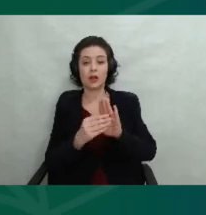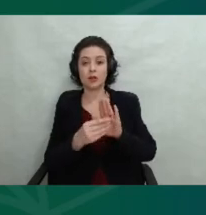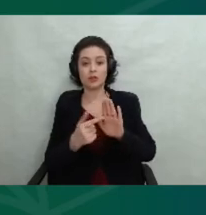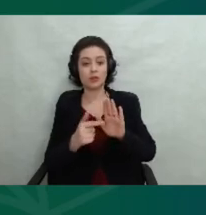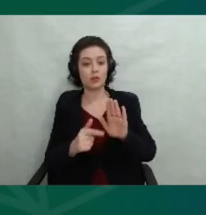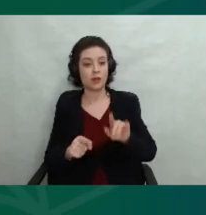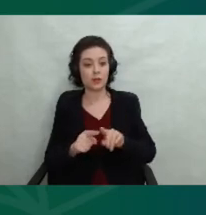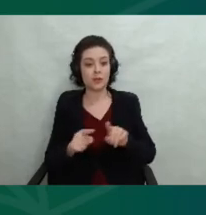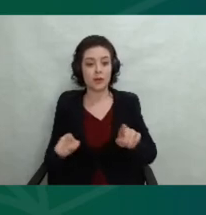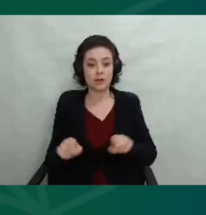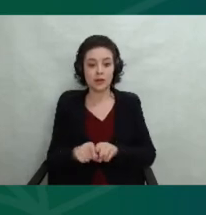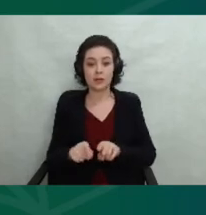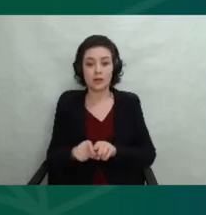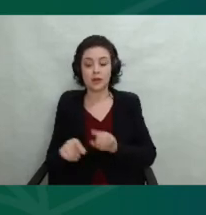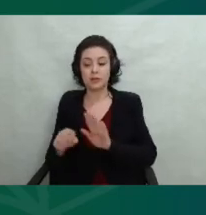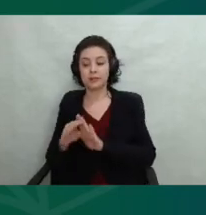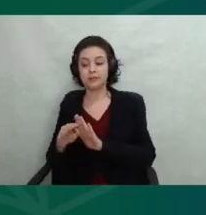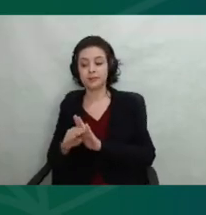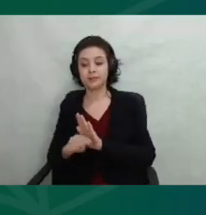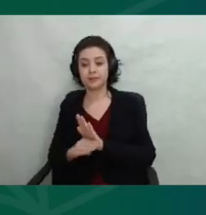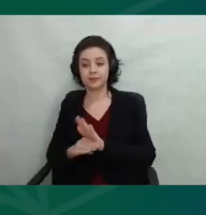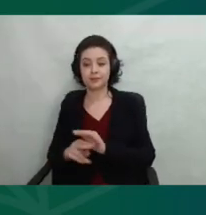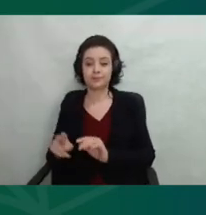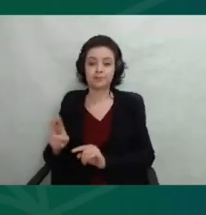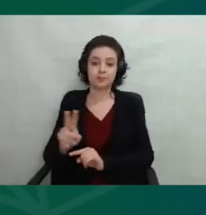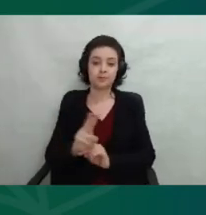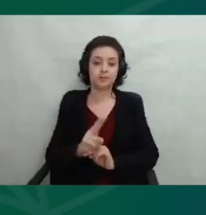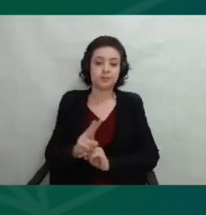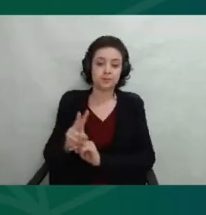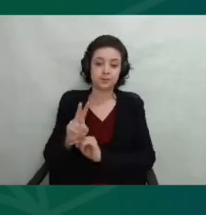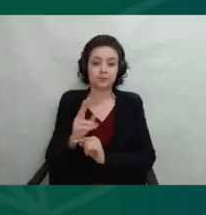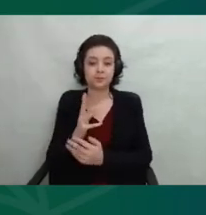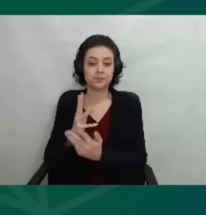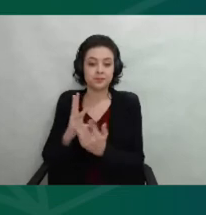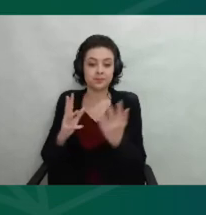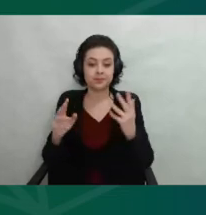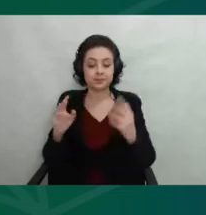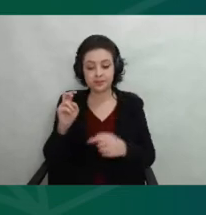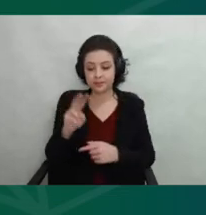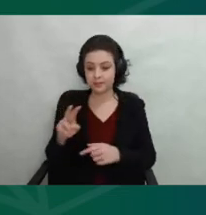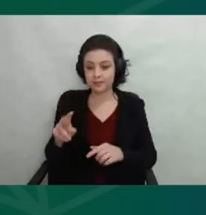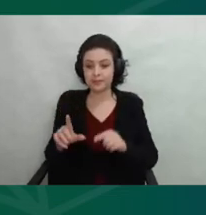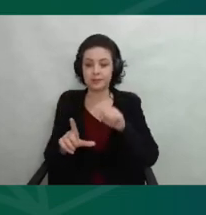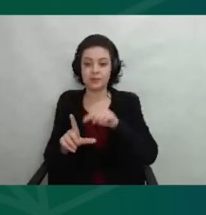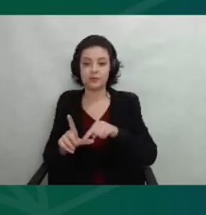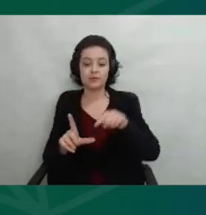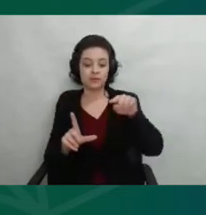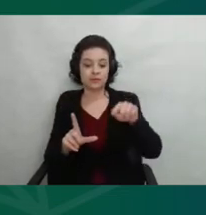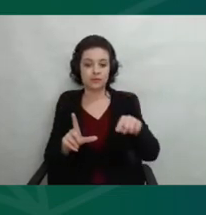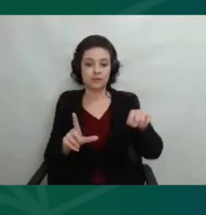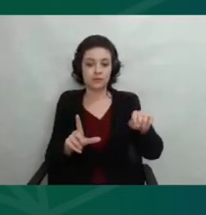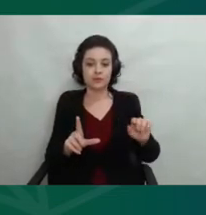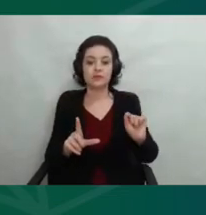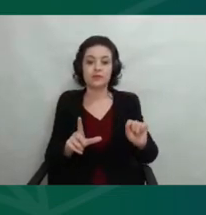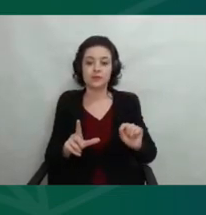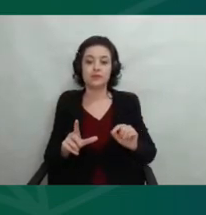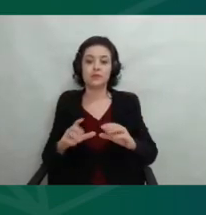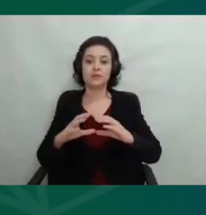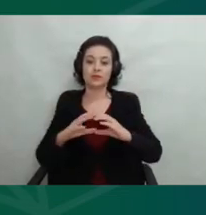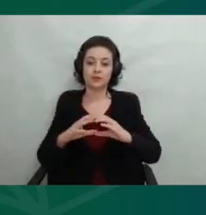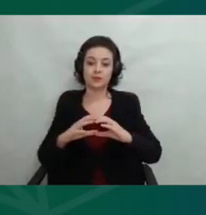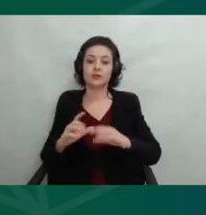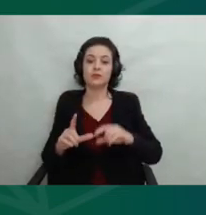dos programas de monitoramento ambiental. Aqui a gente está vendo gráficos com o número de estudos que, de